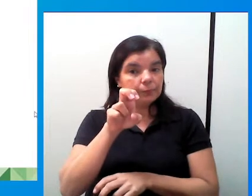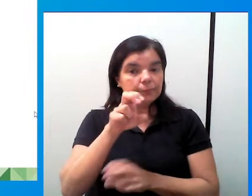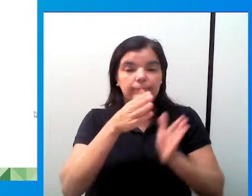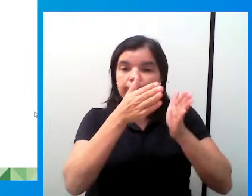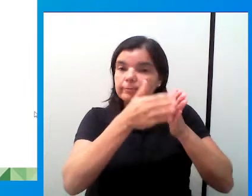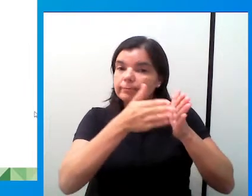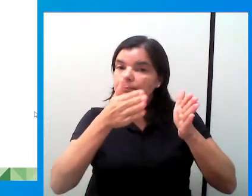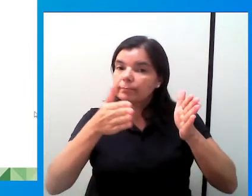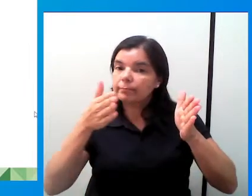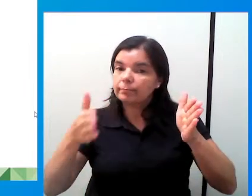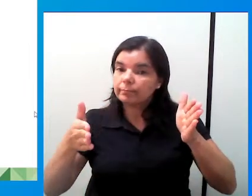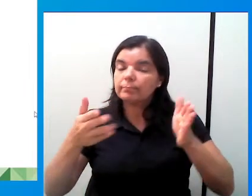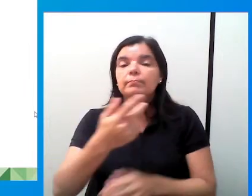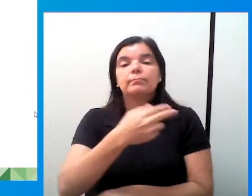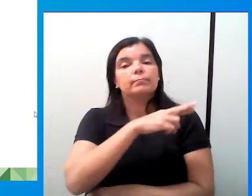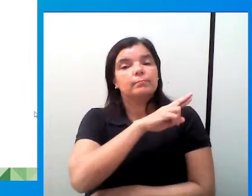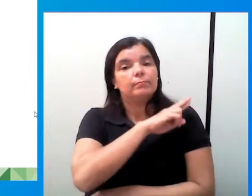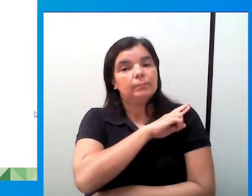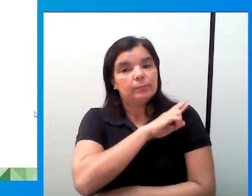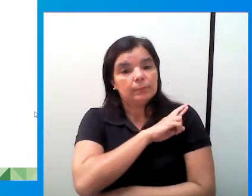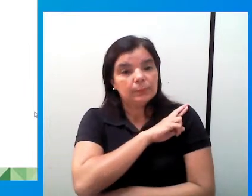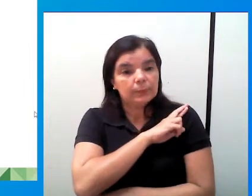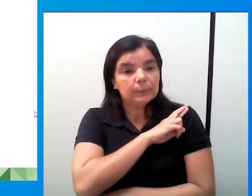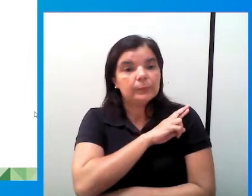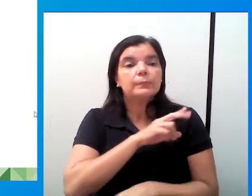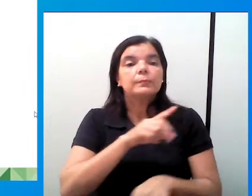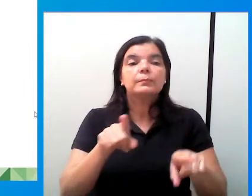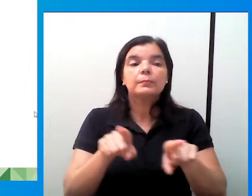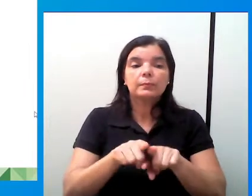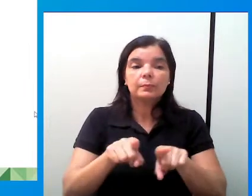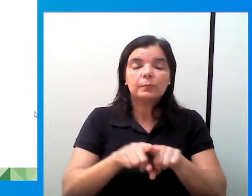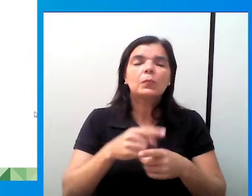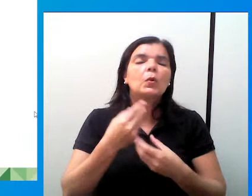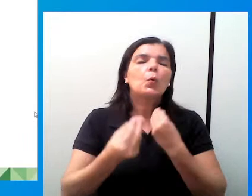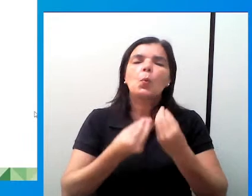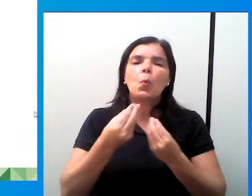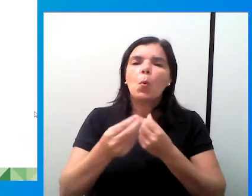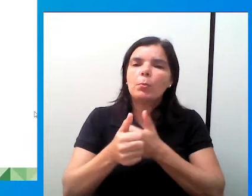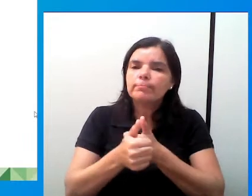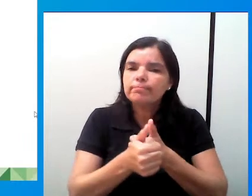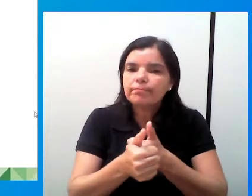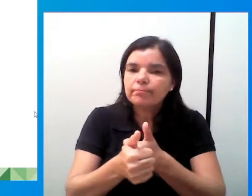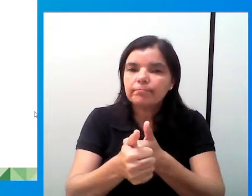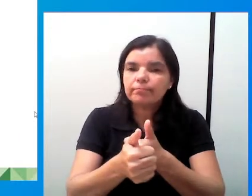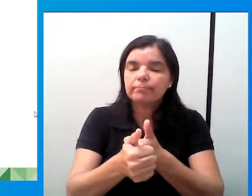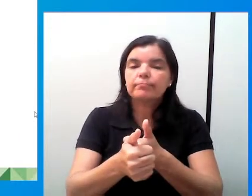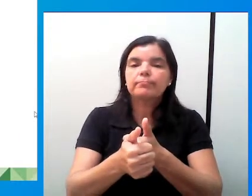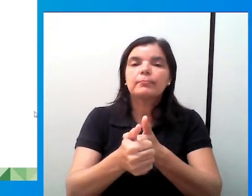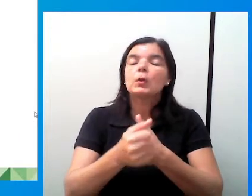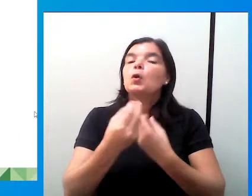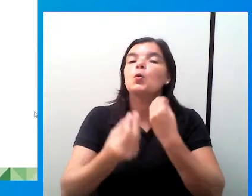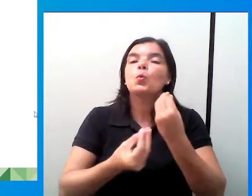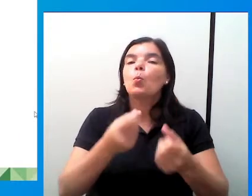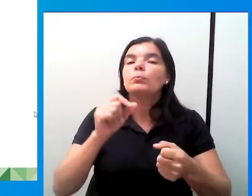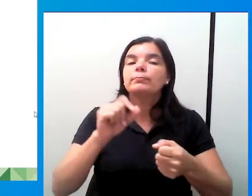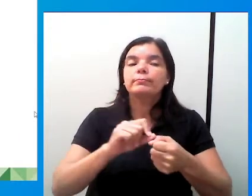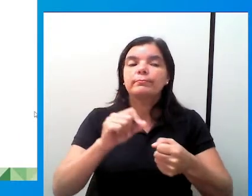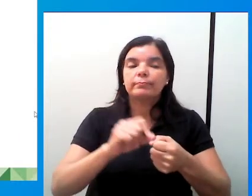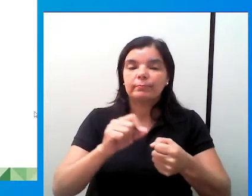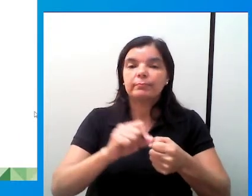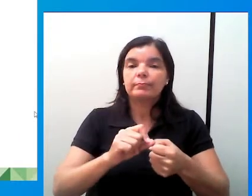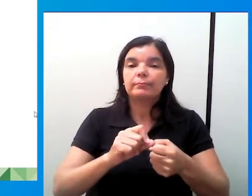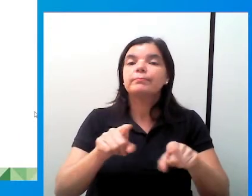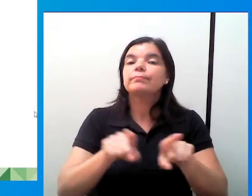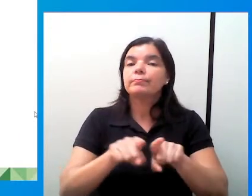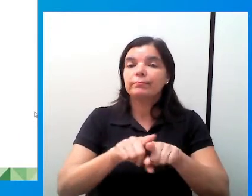frente, com responsabilidades, com prazos, e fomos seguindo esse plano. E é claro que a execução do plano se torna um desafio